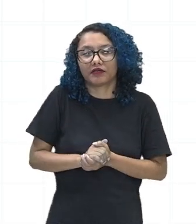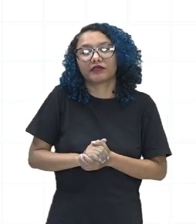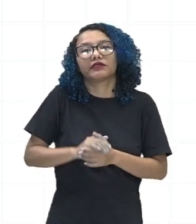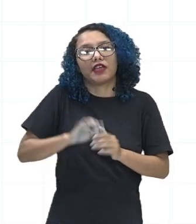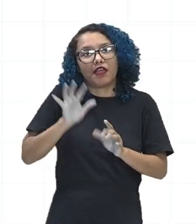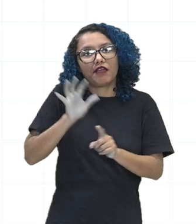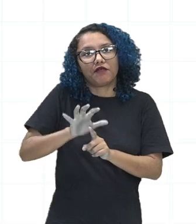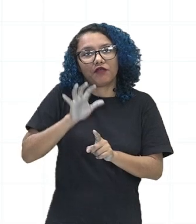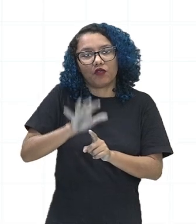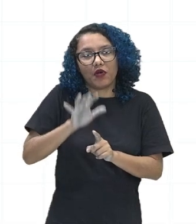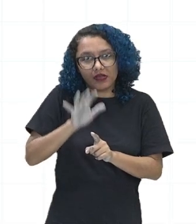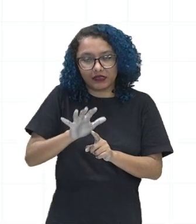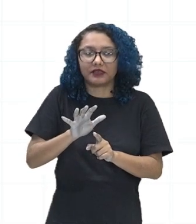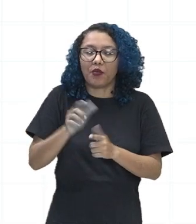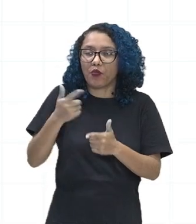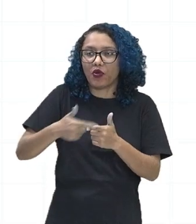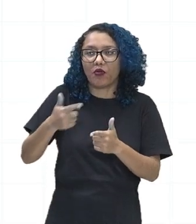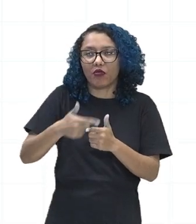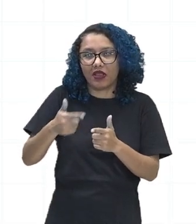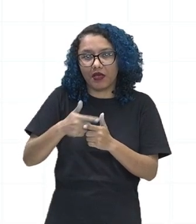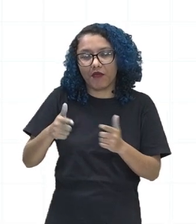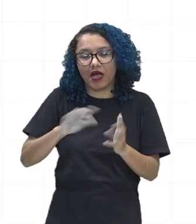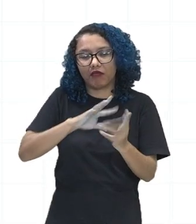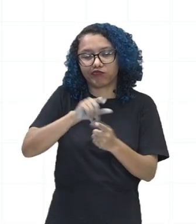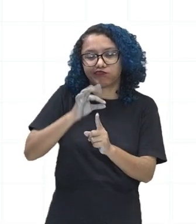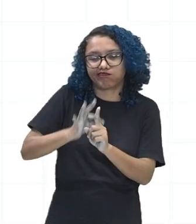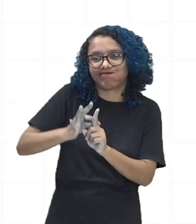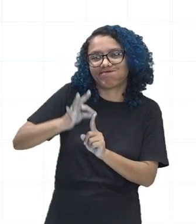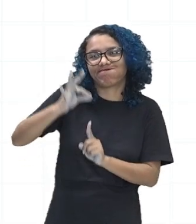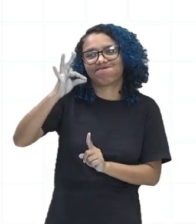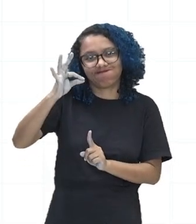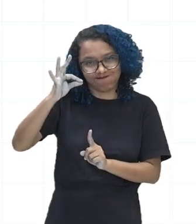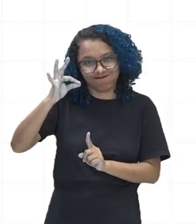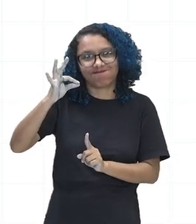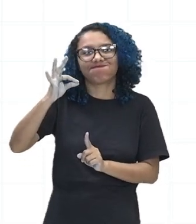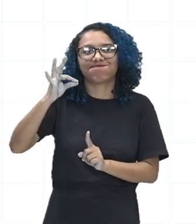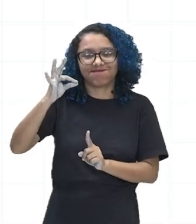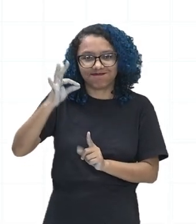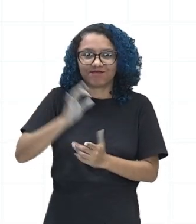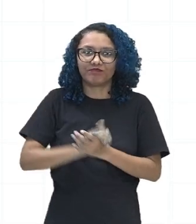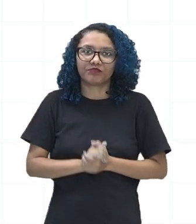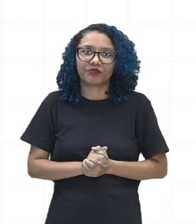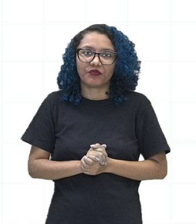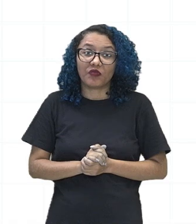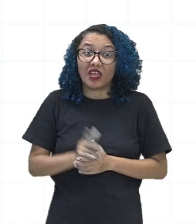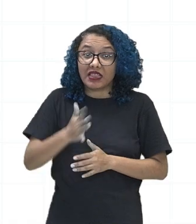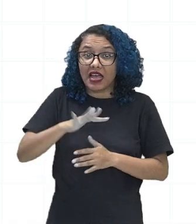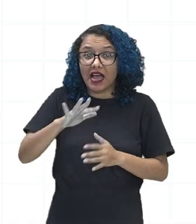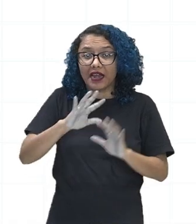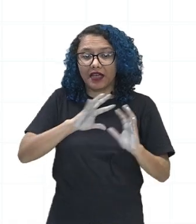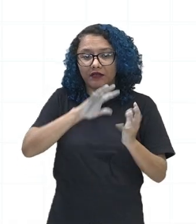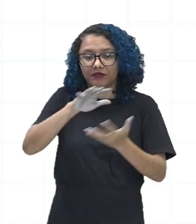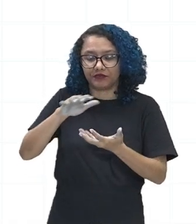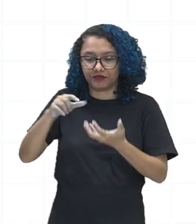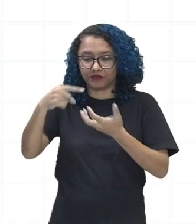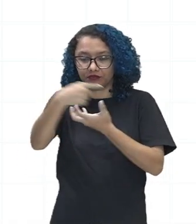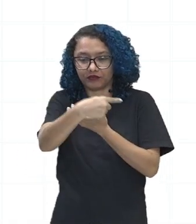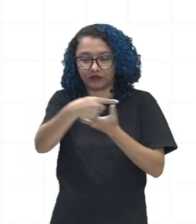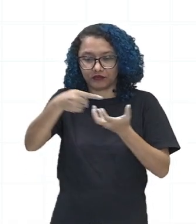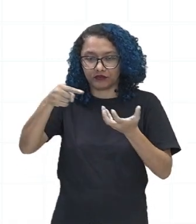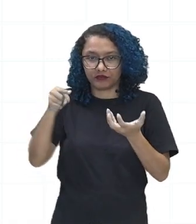aquecimento global no nosso planeta, né? Então, note que ela está localizada ali na altura do Equador, né? Quase